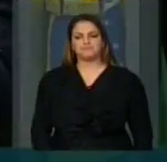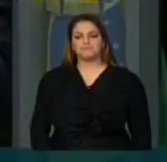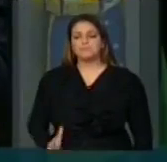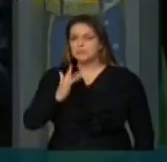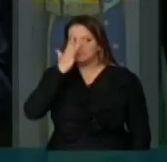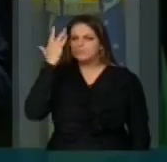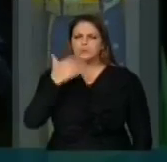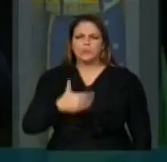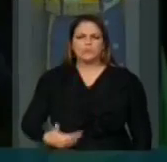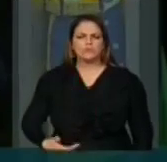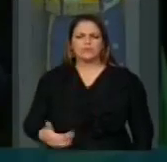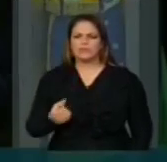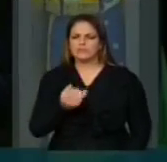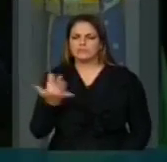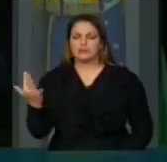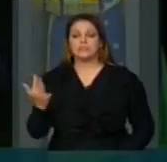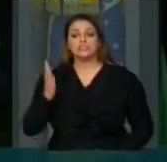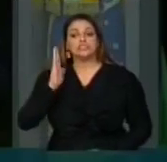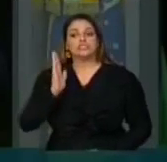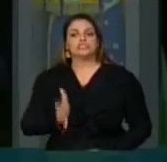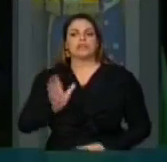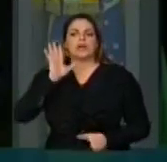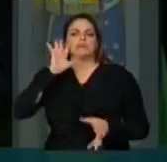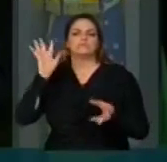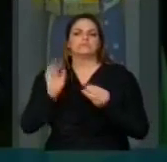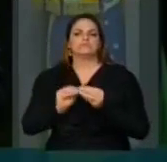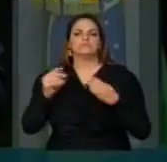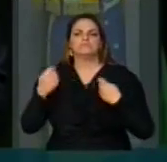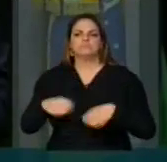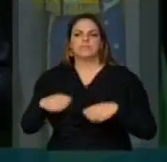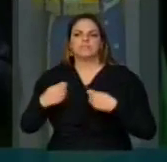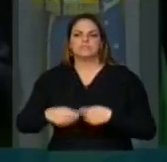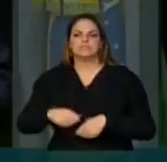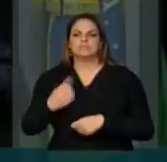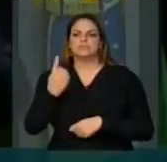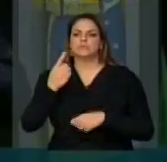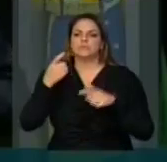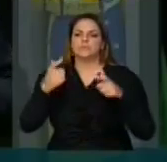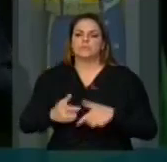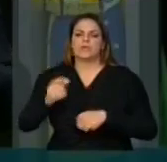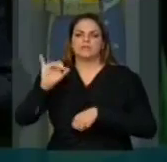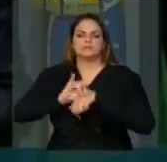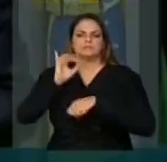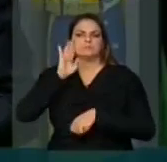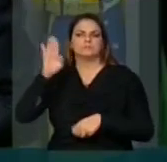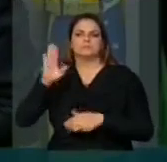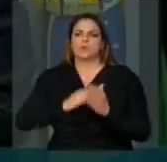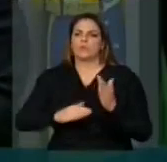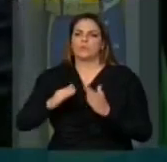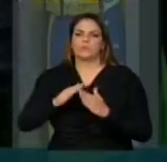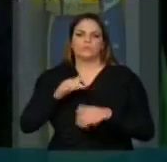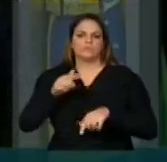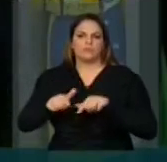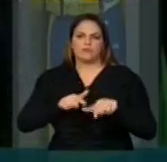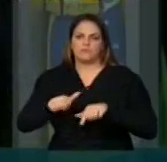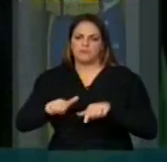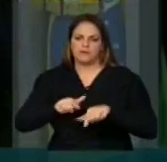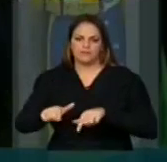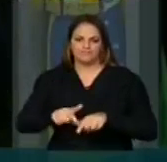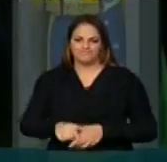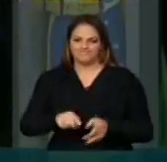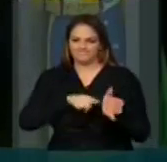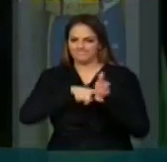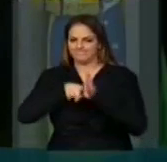que carecia de coordenação, de análise, de inteligência, todo o trabalho desenvolvido pelas